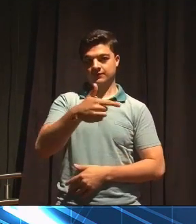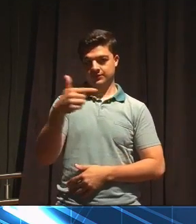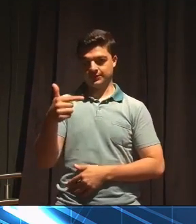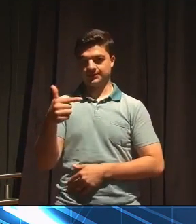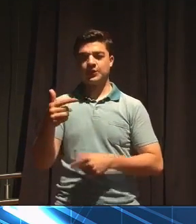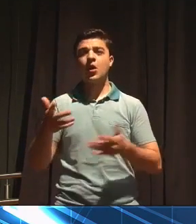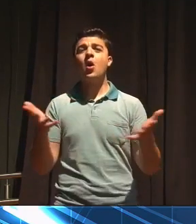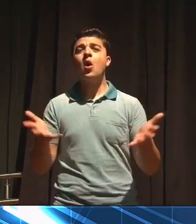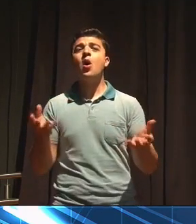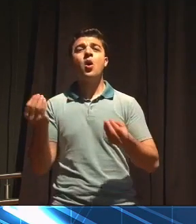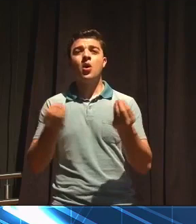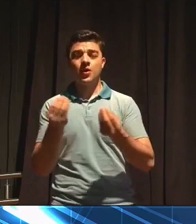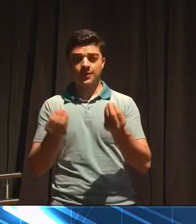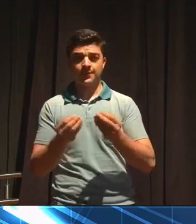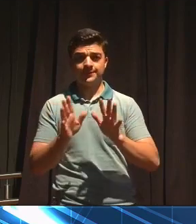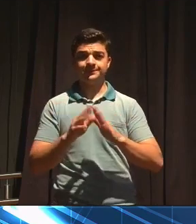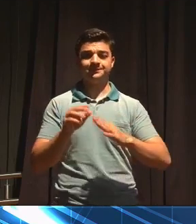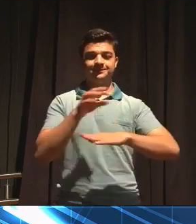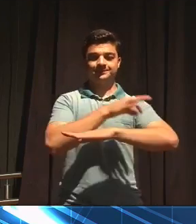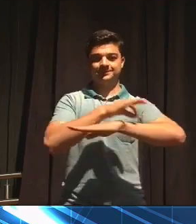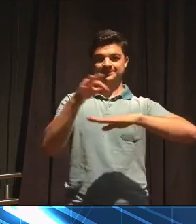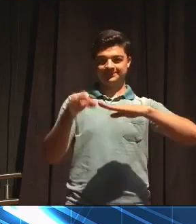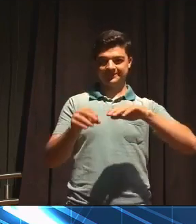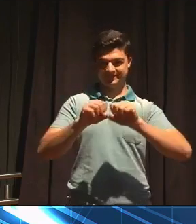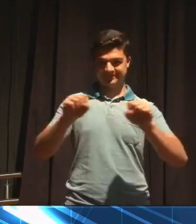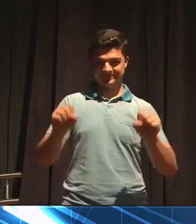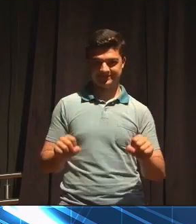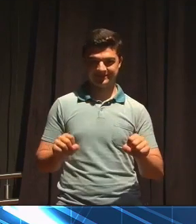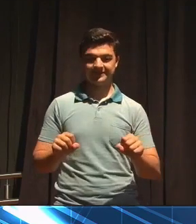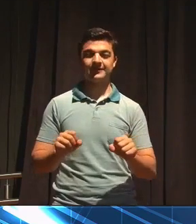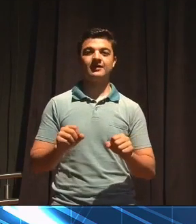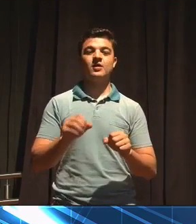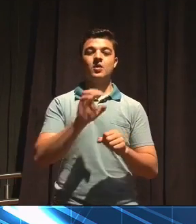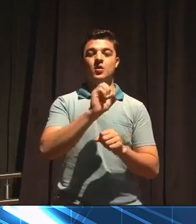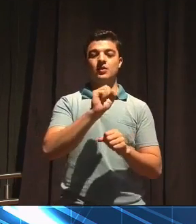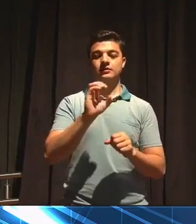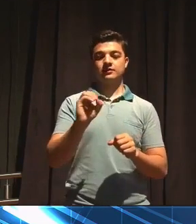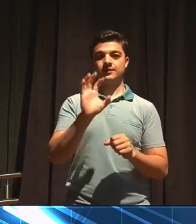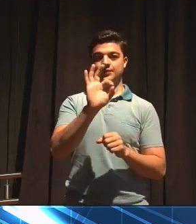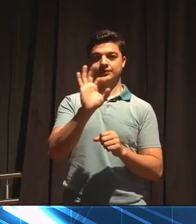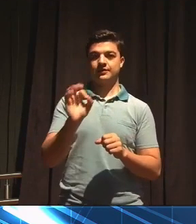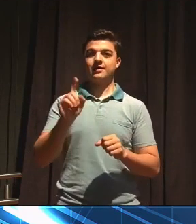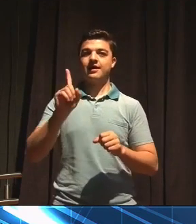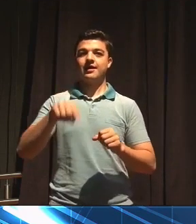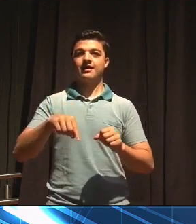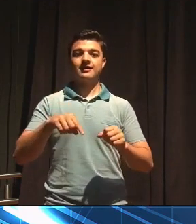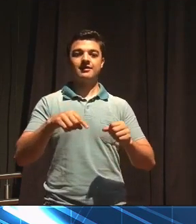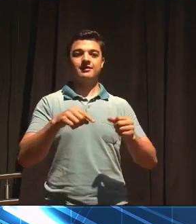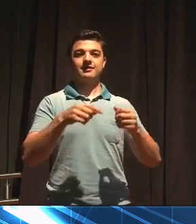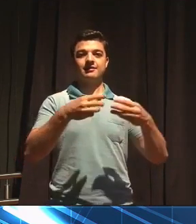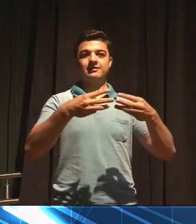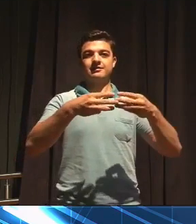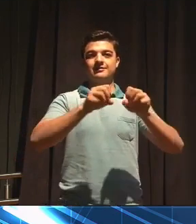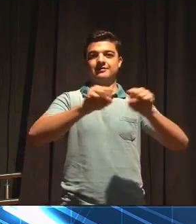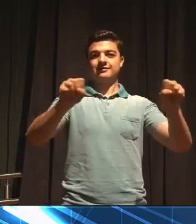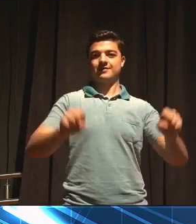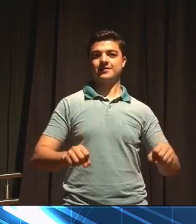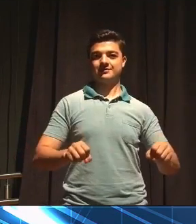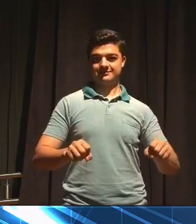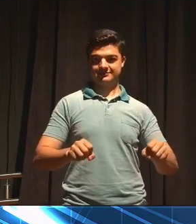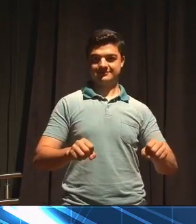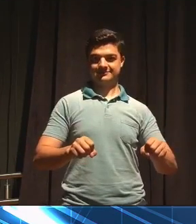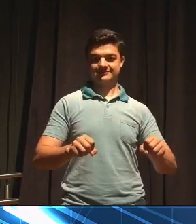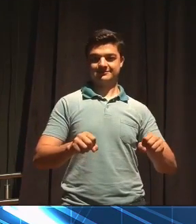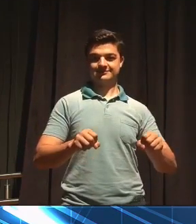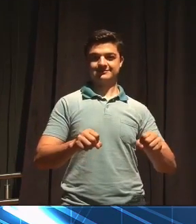gente tem mais ou menos 80% da nossa arquitetura baseada em microserviços, mais ou menos 900 microserviços em produção,